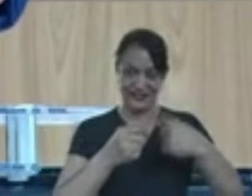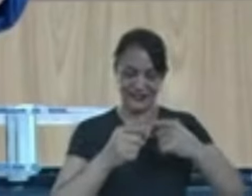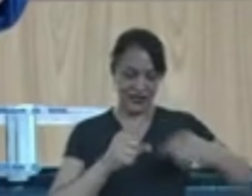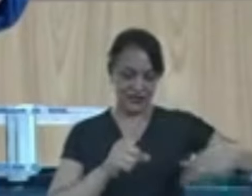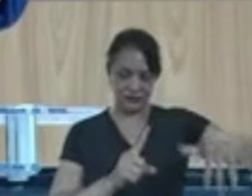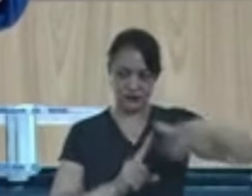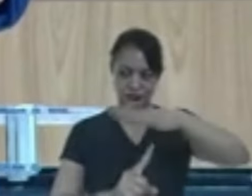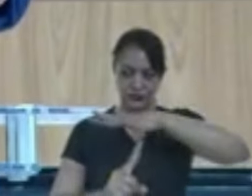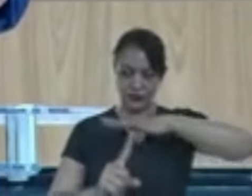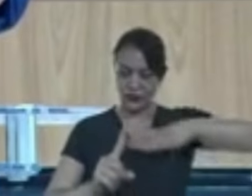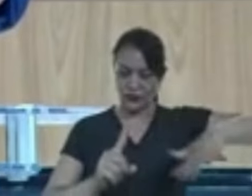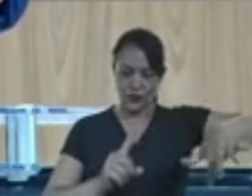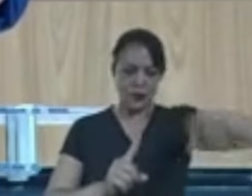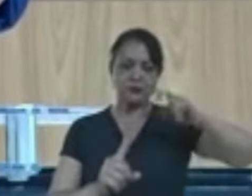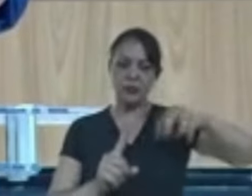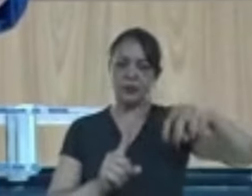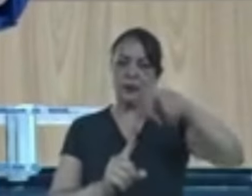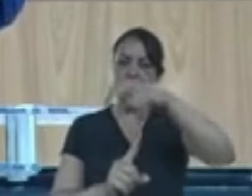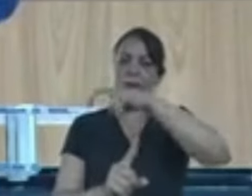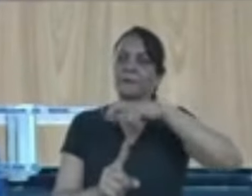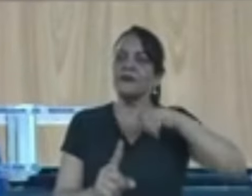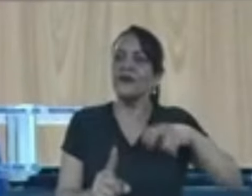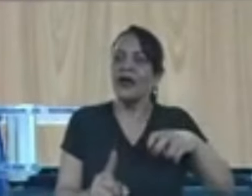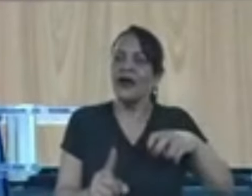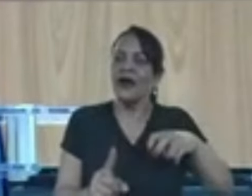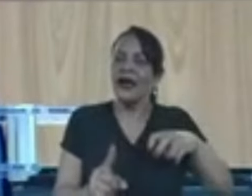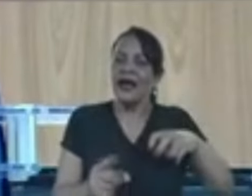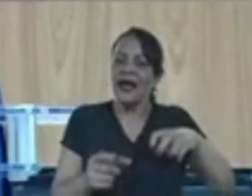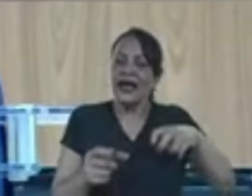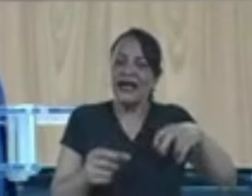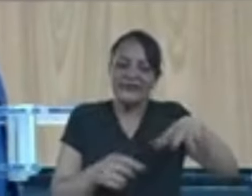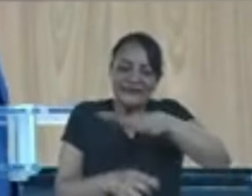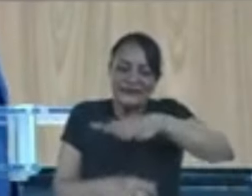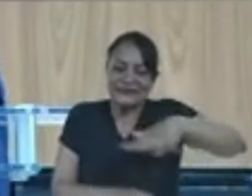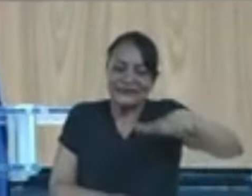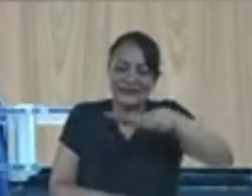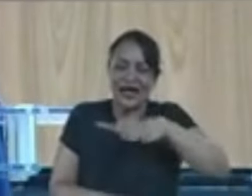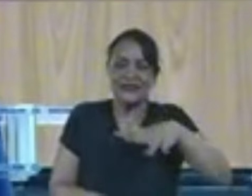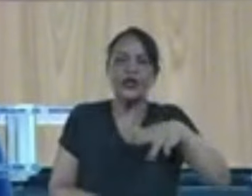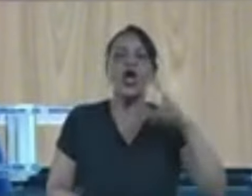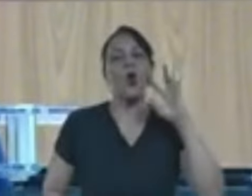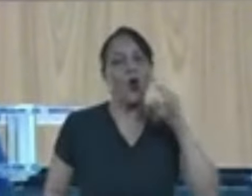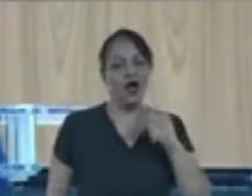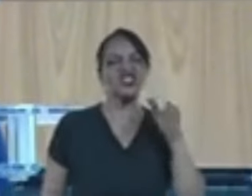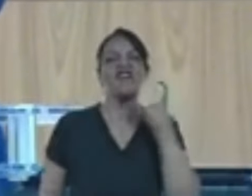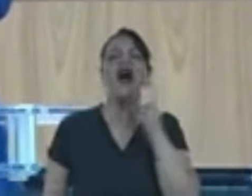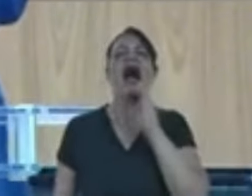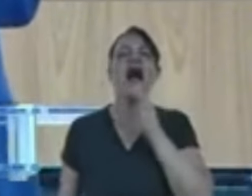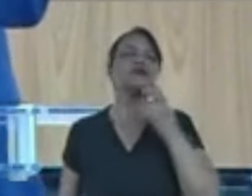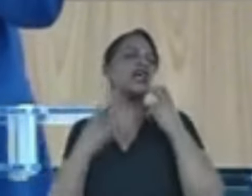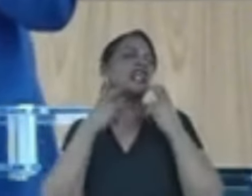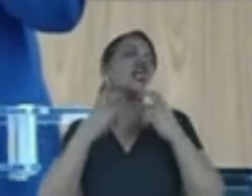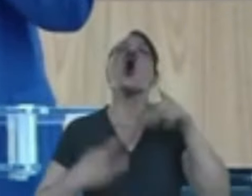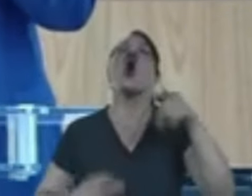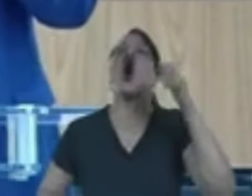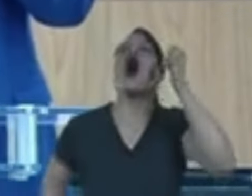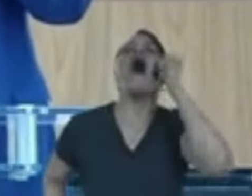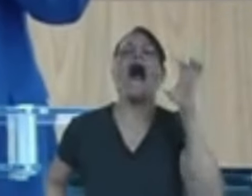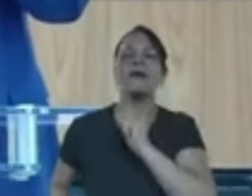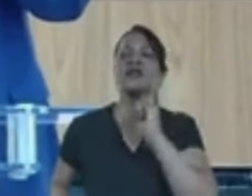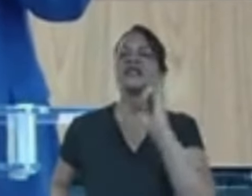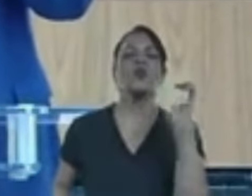volta, andando 30 quilômetros por dia, eu acho que ele ia andando bem rápido. Olha, se arrependa aí, senão Deus vai acabar com vocês aí.